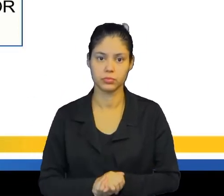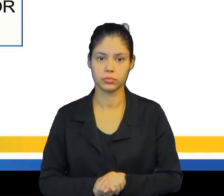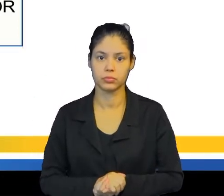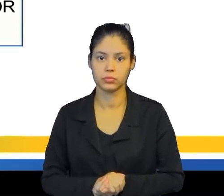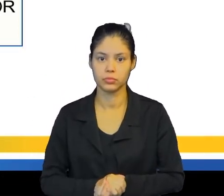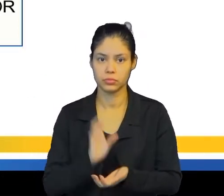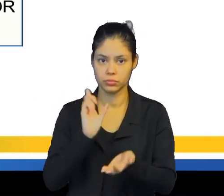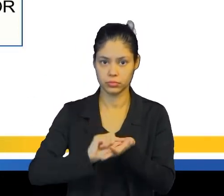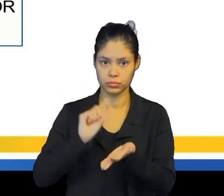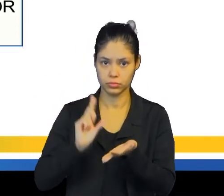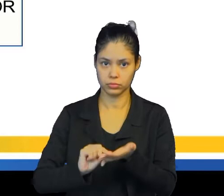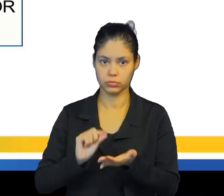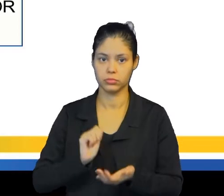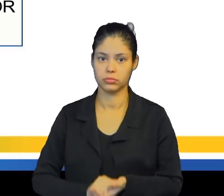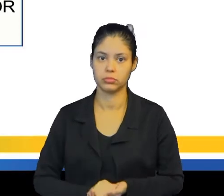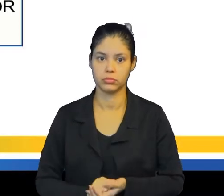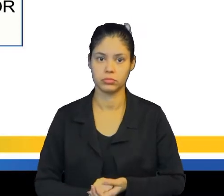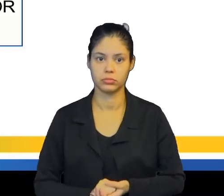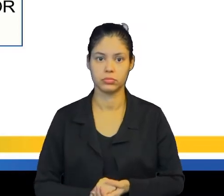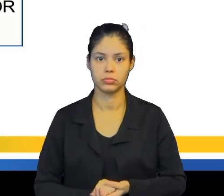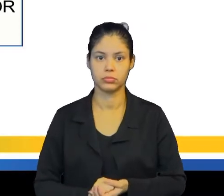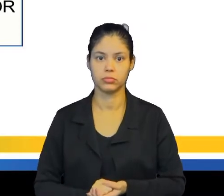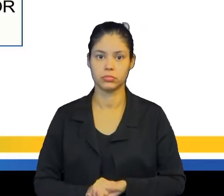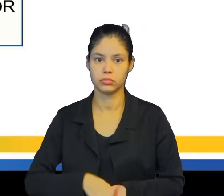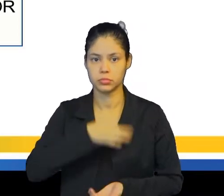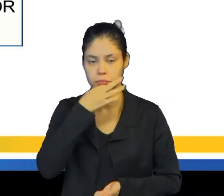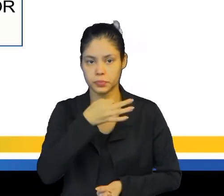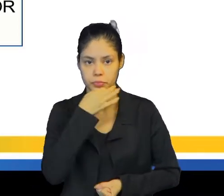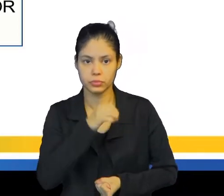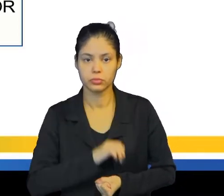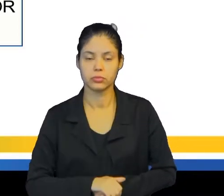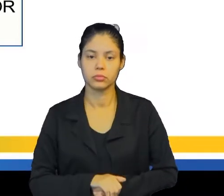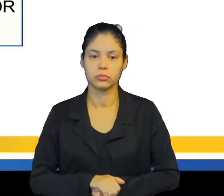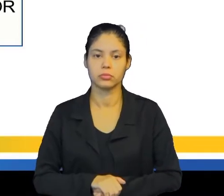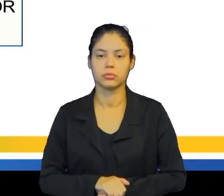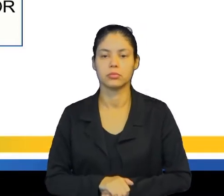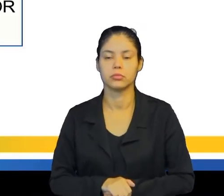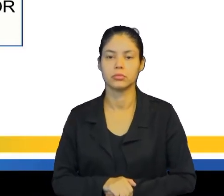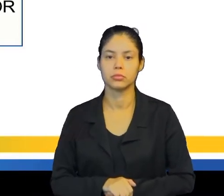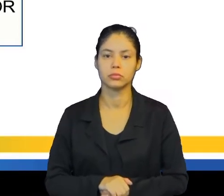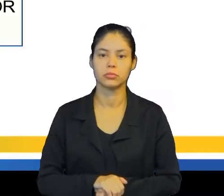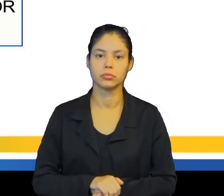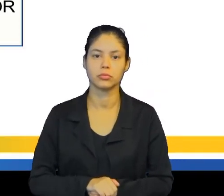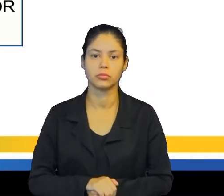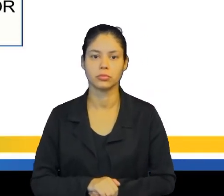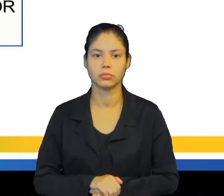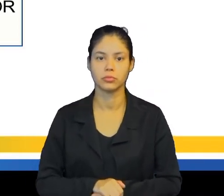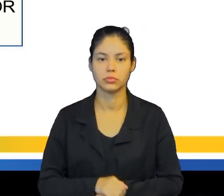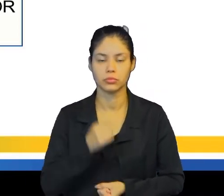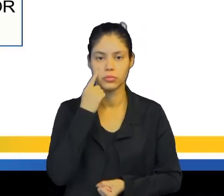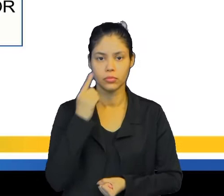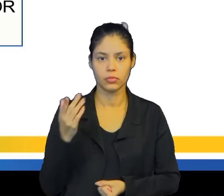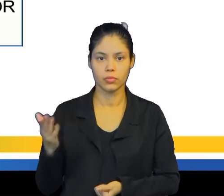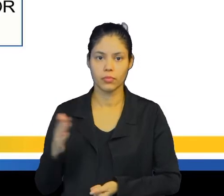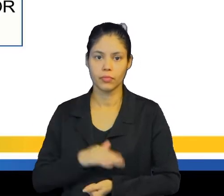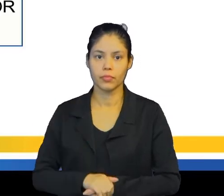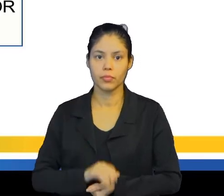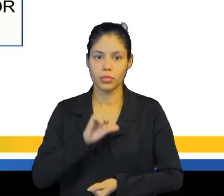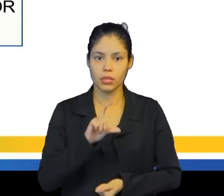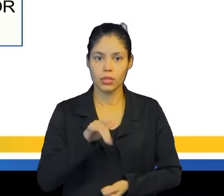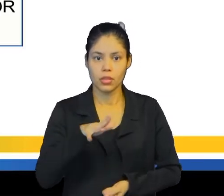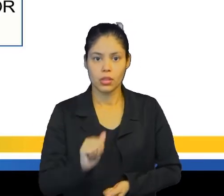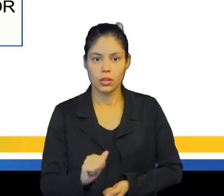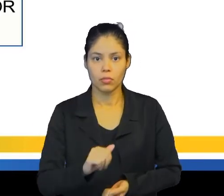um artigo alemão, artigo de opinião, e você observe aí, pessoal, que